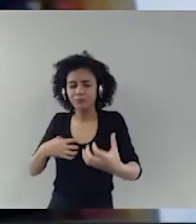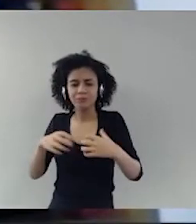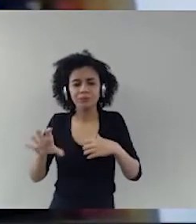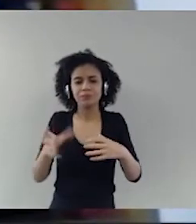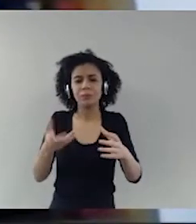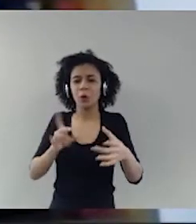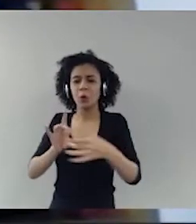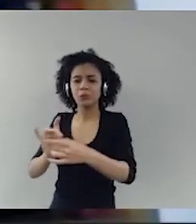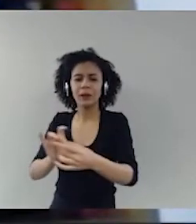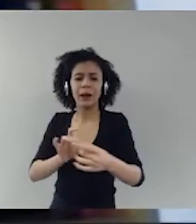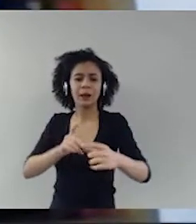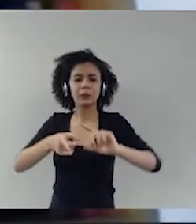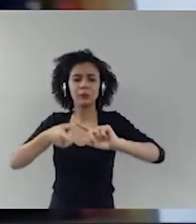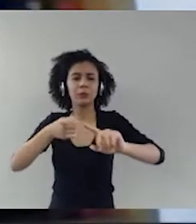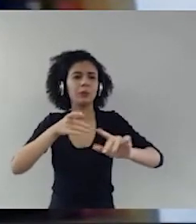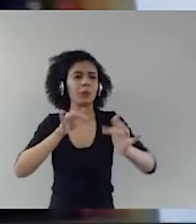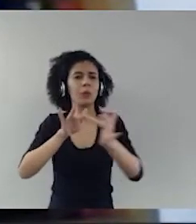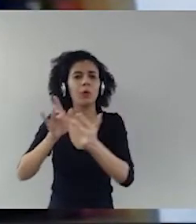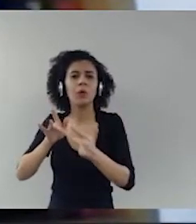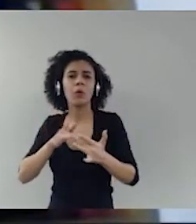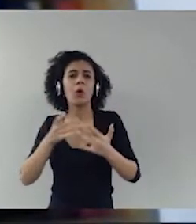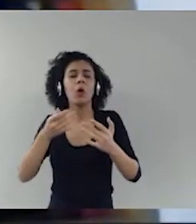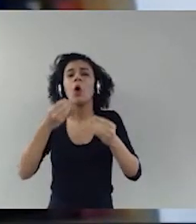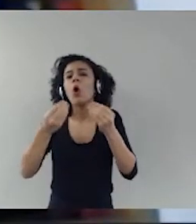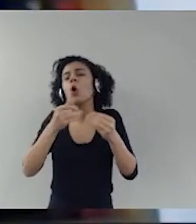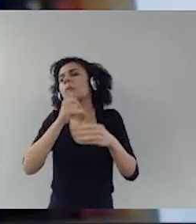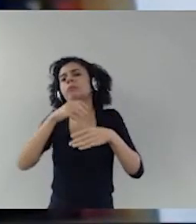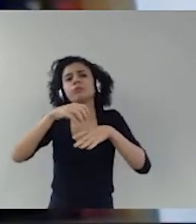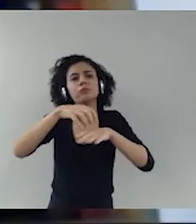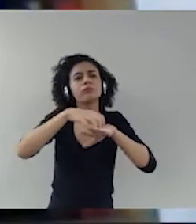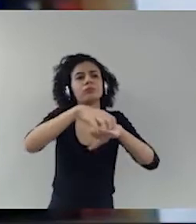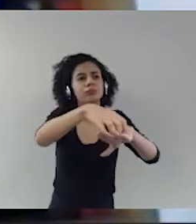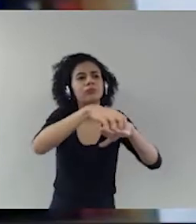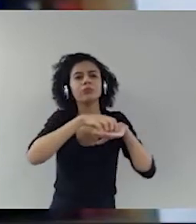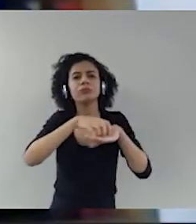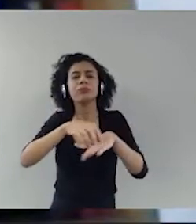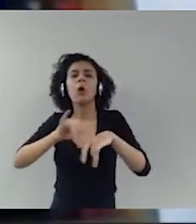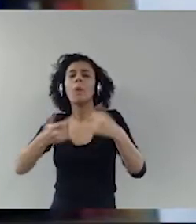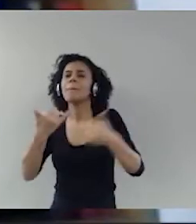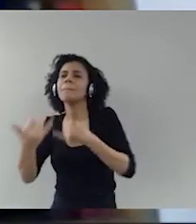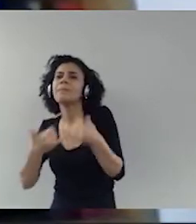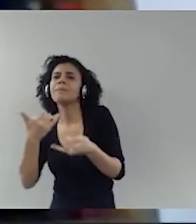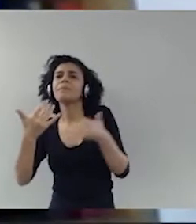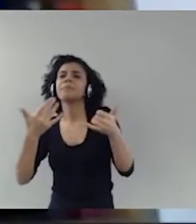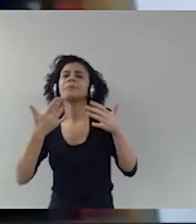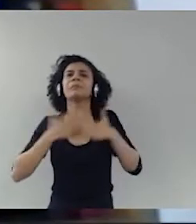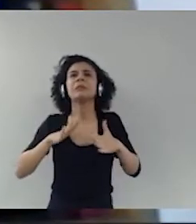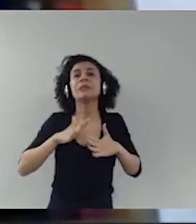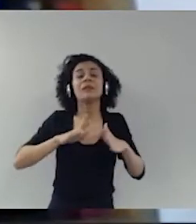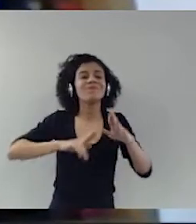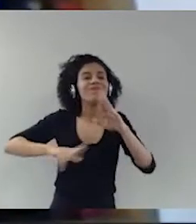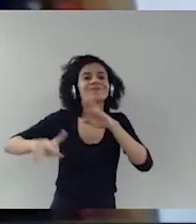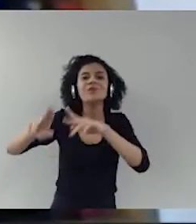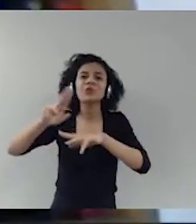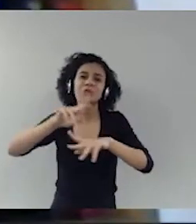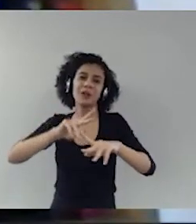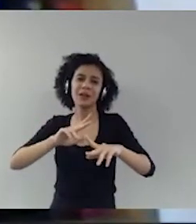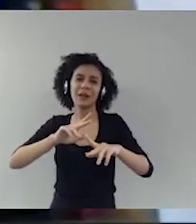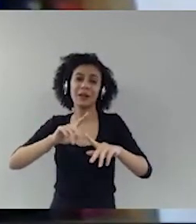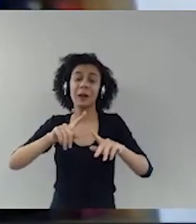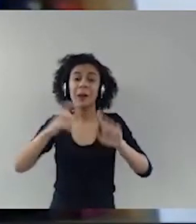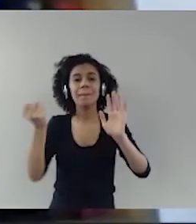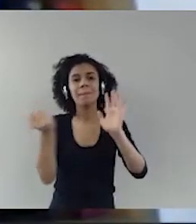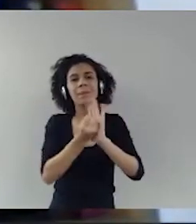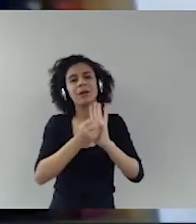no modo de se transportar, de fazer, ter seu lazer, né? Essas mudanças, muitas delas vão